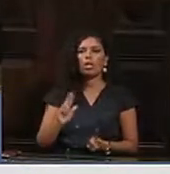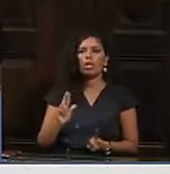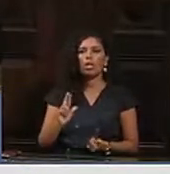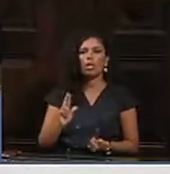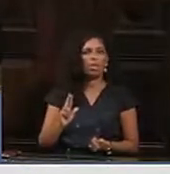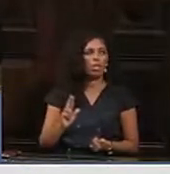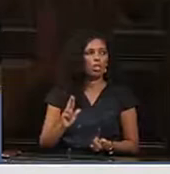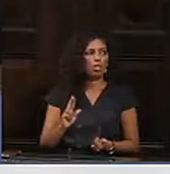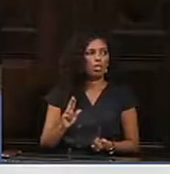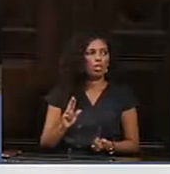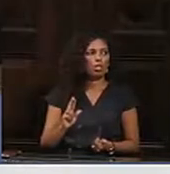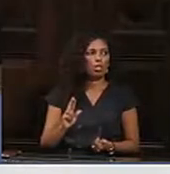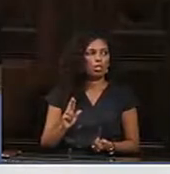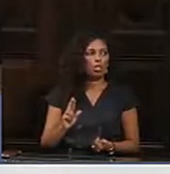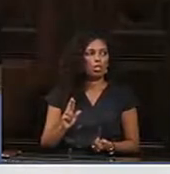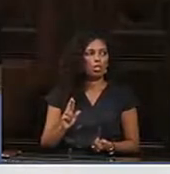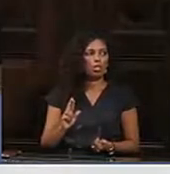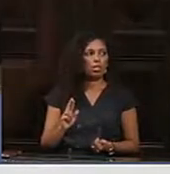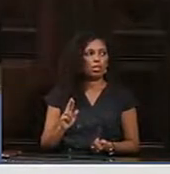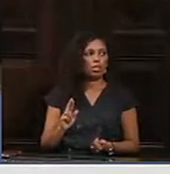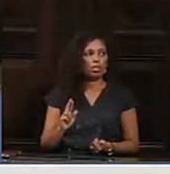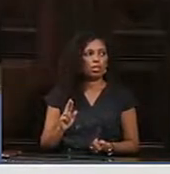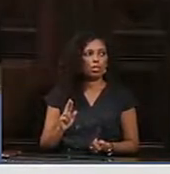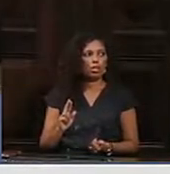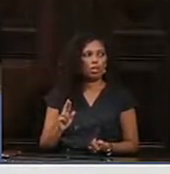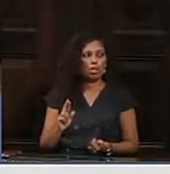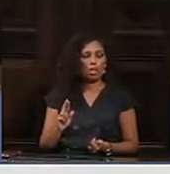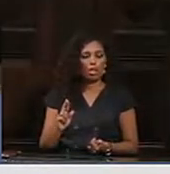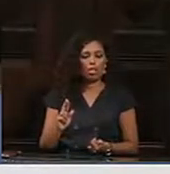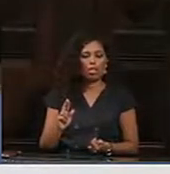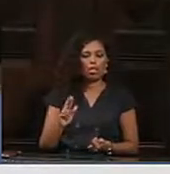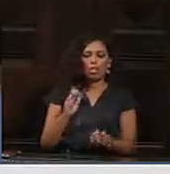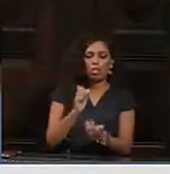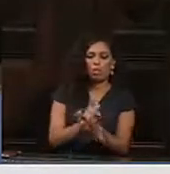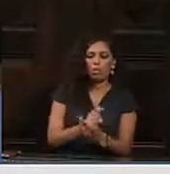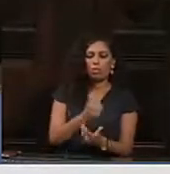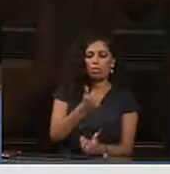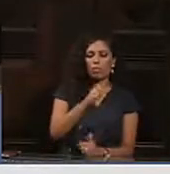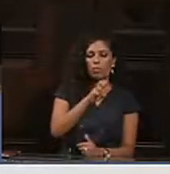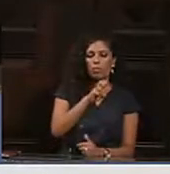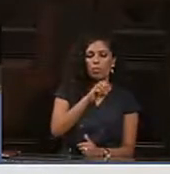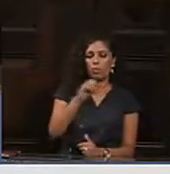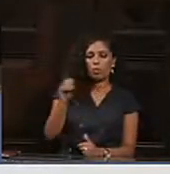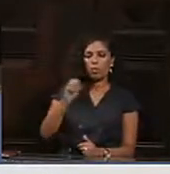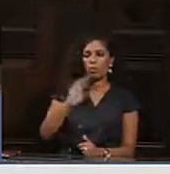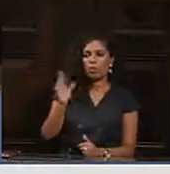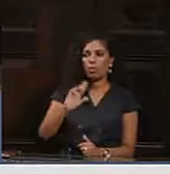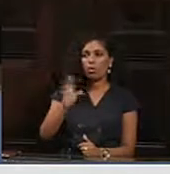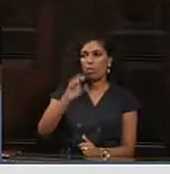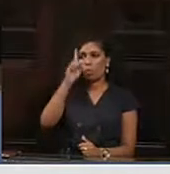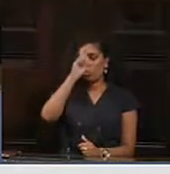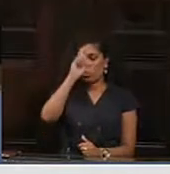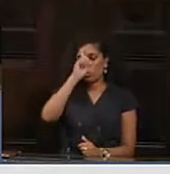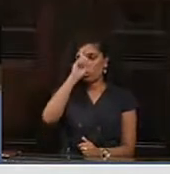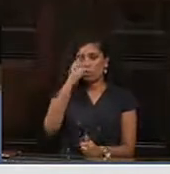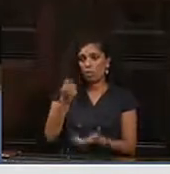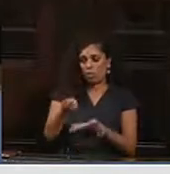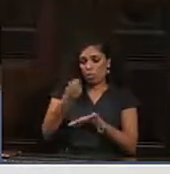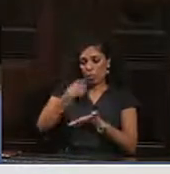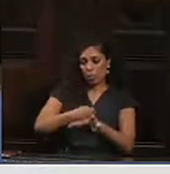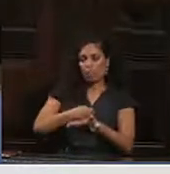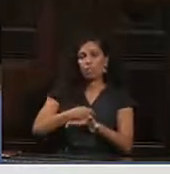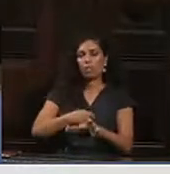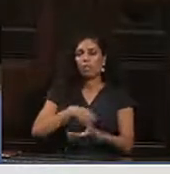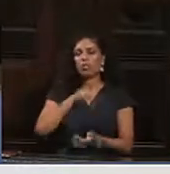gastar R$1.500 para trabalhar, que é isso que acontece, deputado Serginho. Os policiais que trabalham lá em Cabo